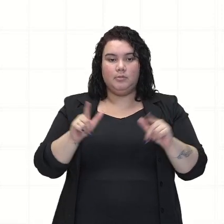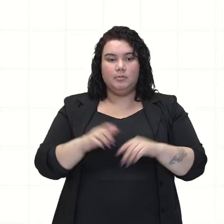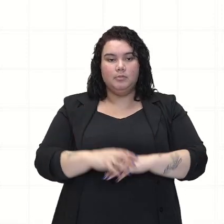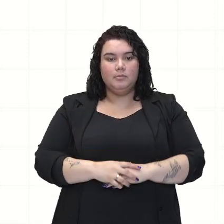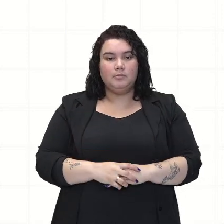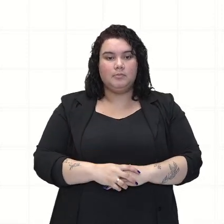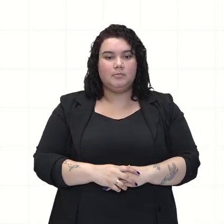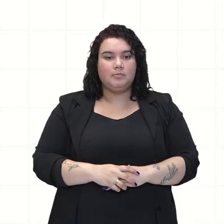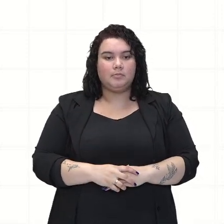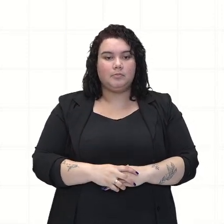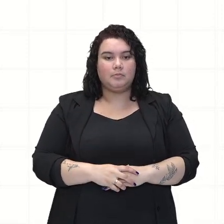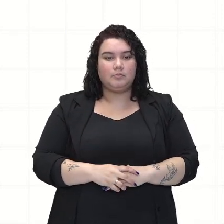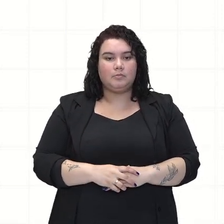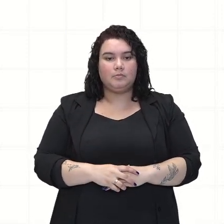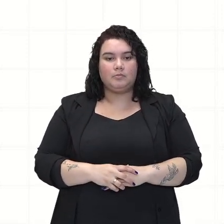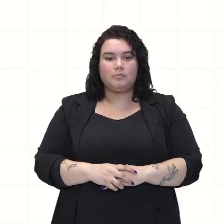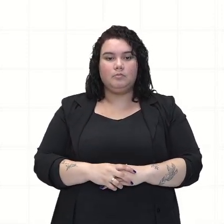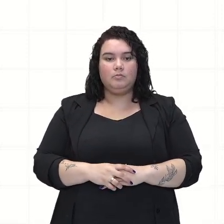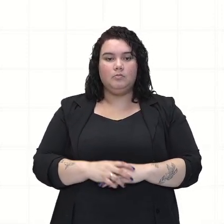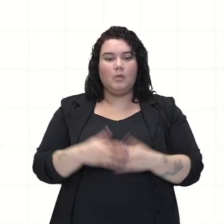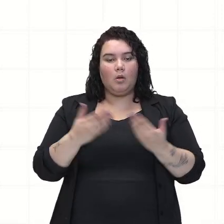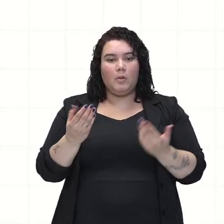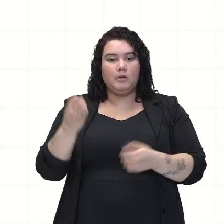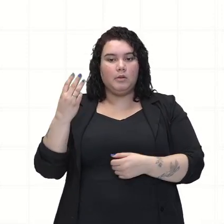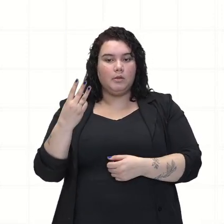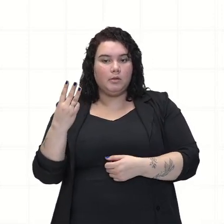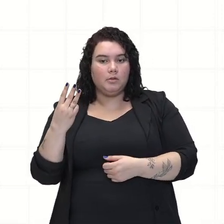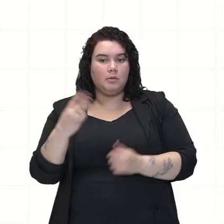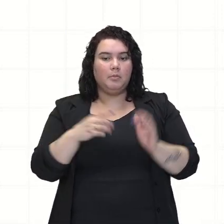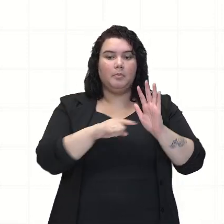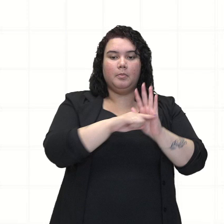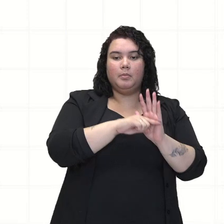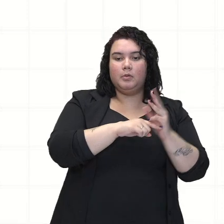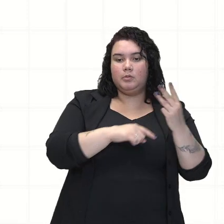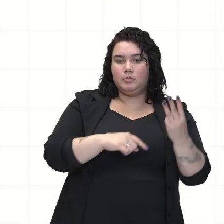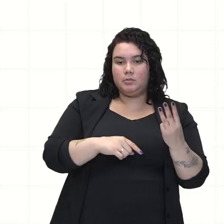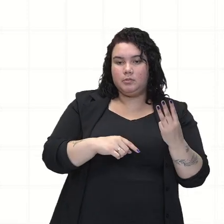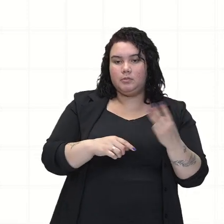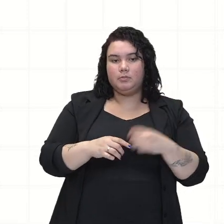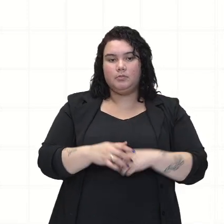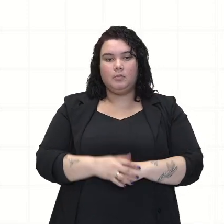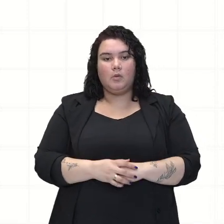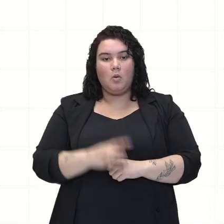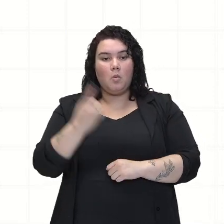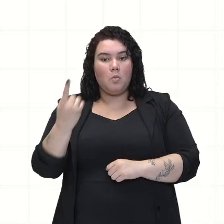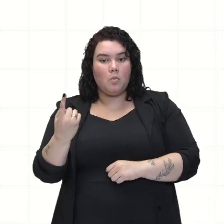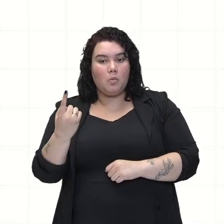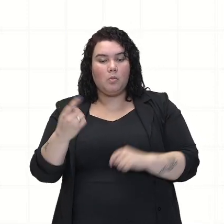Né? Ó, 3... -3, ó, 1,